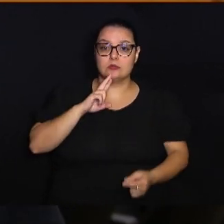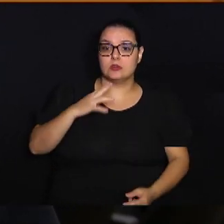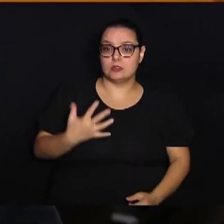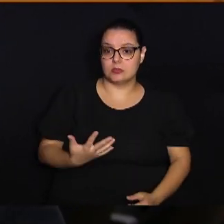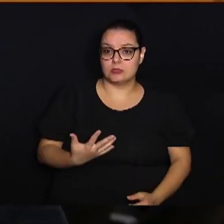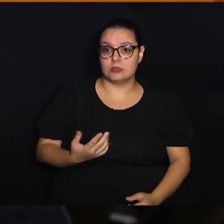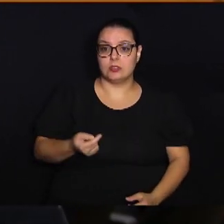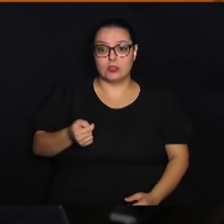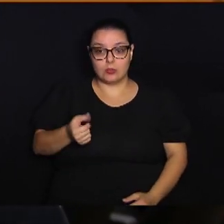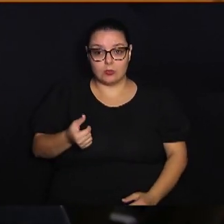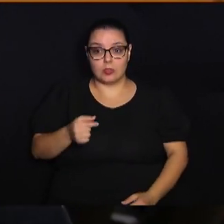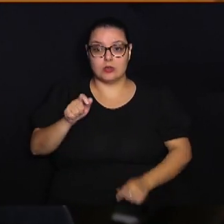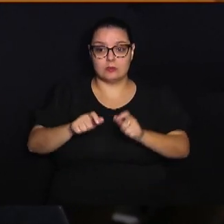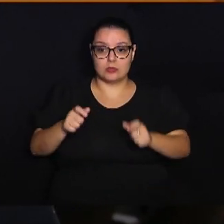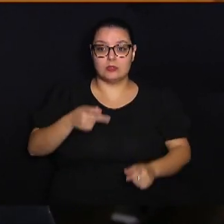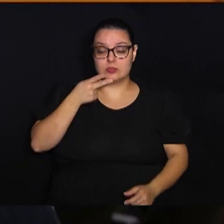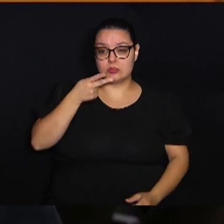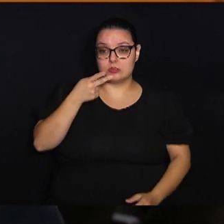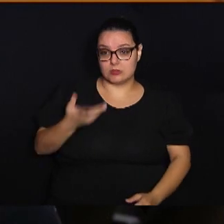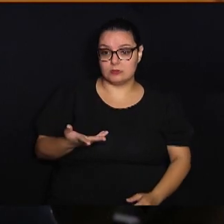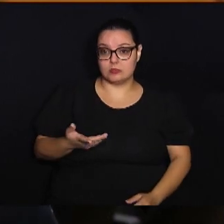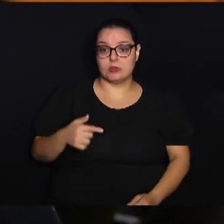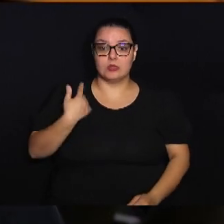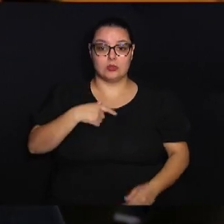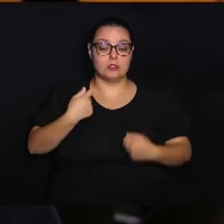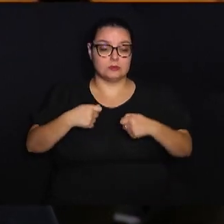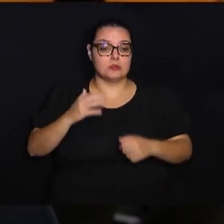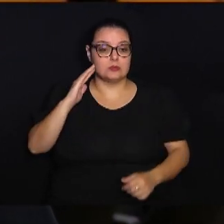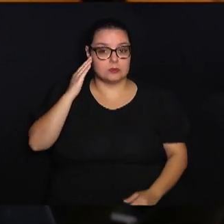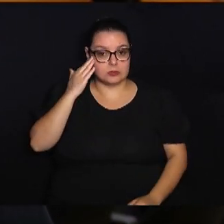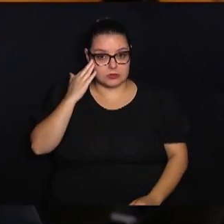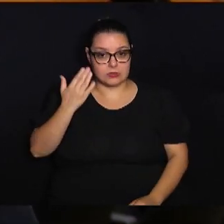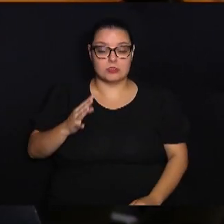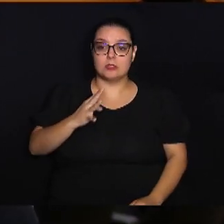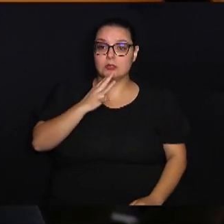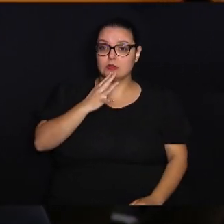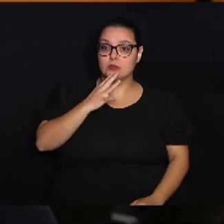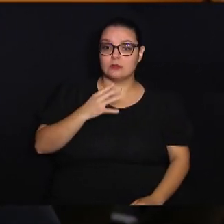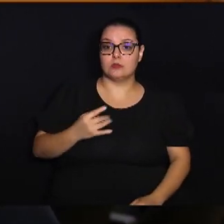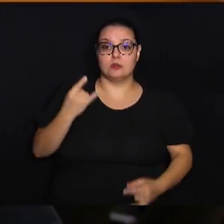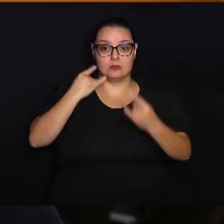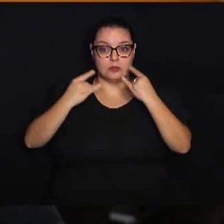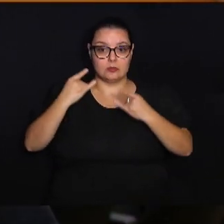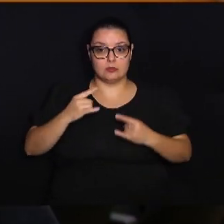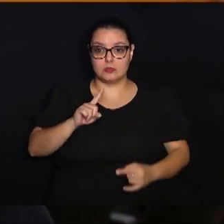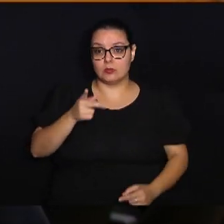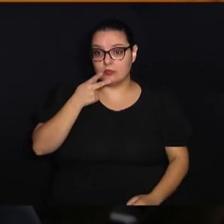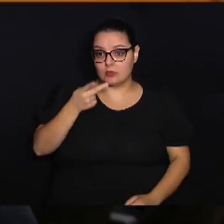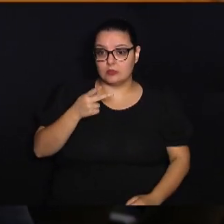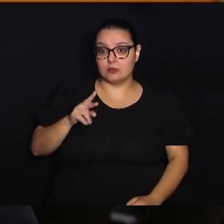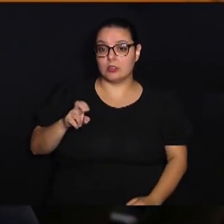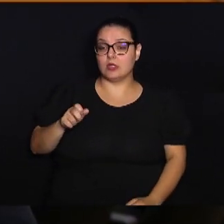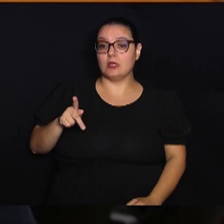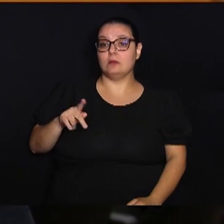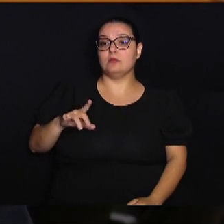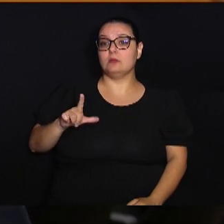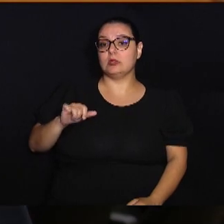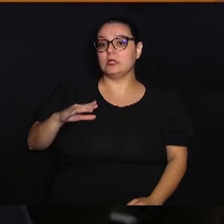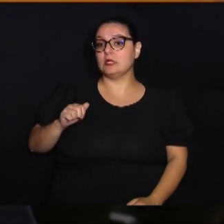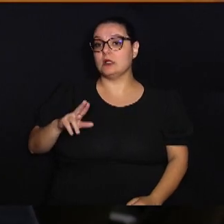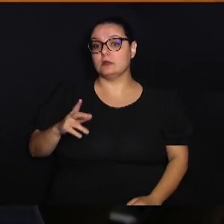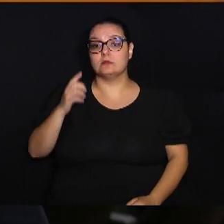o avanço das batalhas de rima na cidade e o quanto a sanção da lei deve mudar o olhar para este movimento